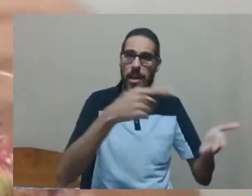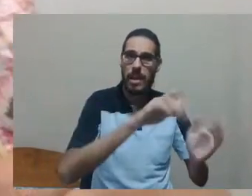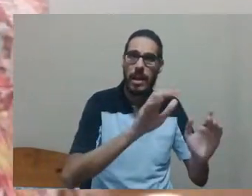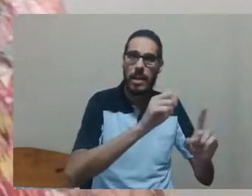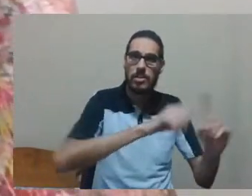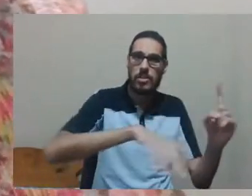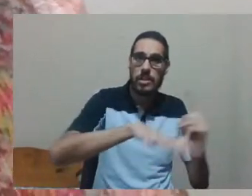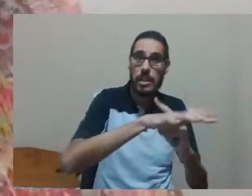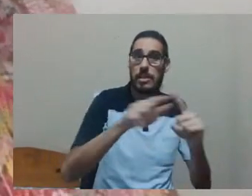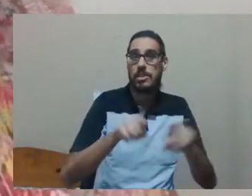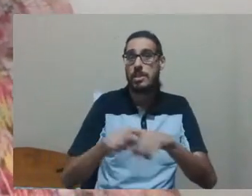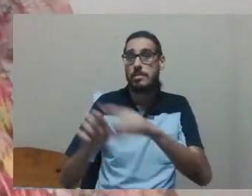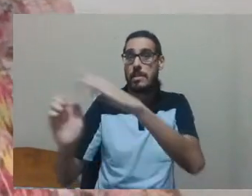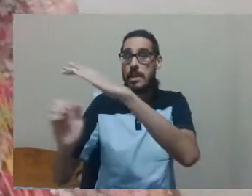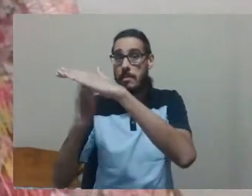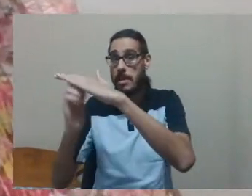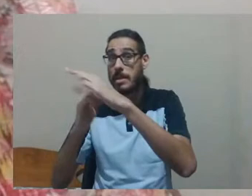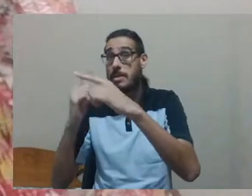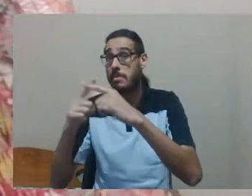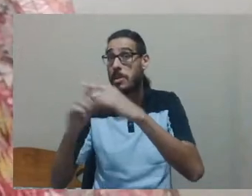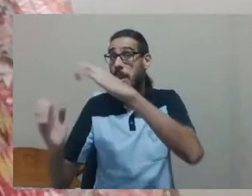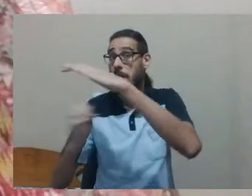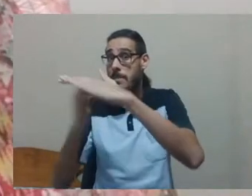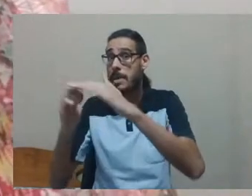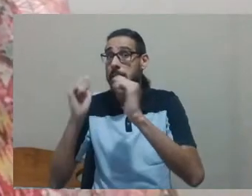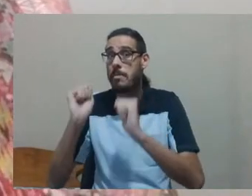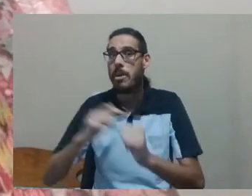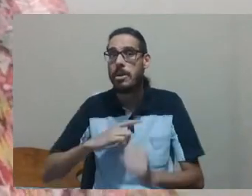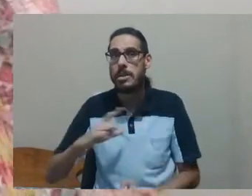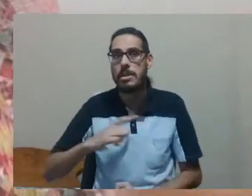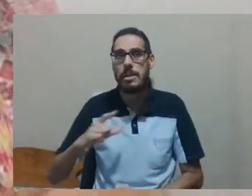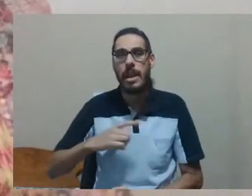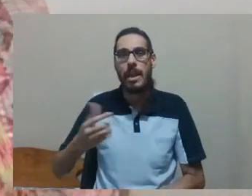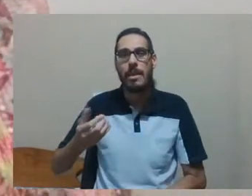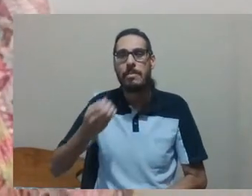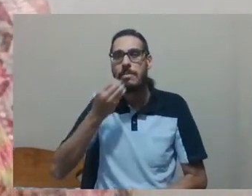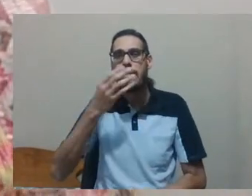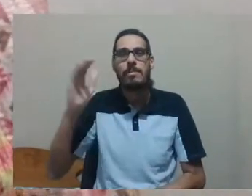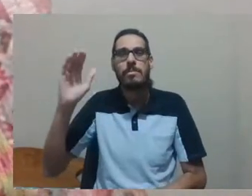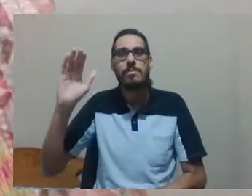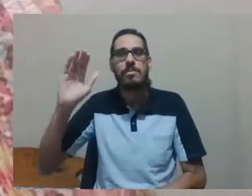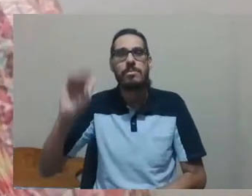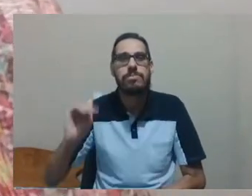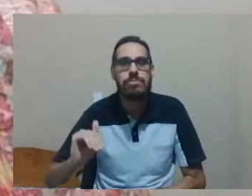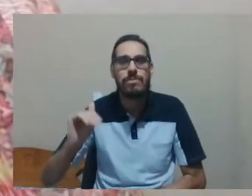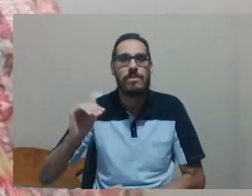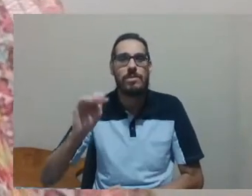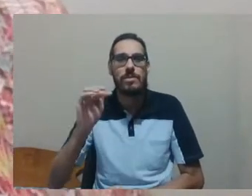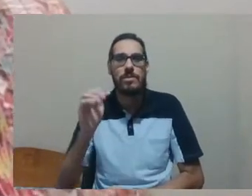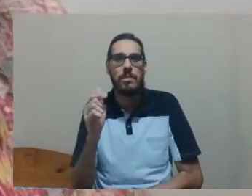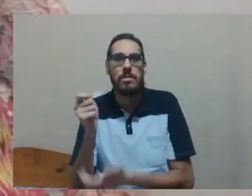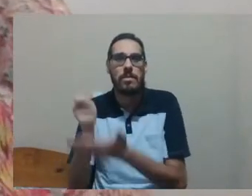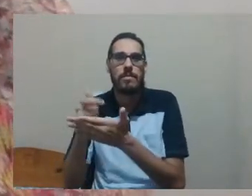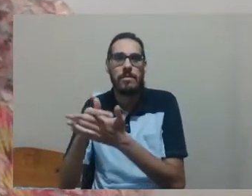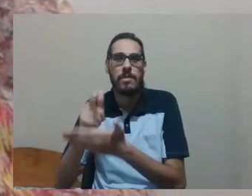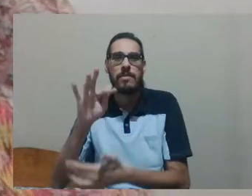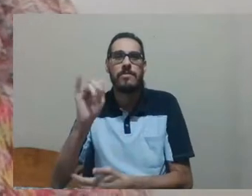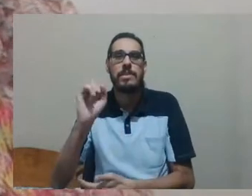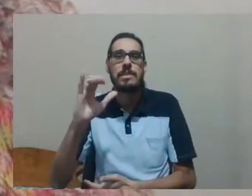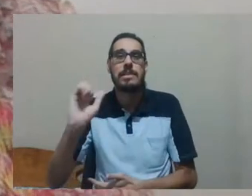ter benefícios fiscais para pagar projetos de inovação. E olha, e com certeza,